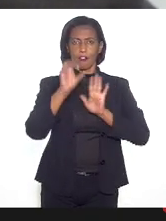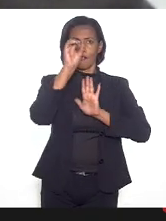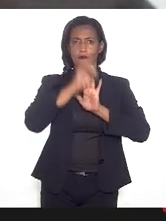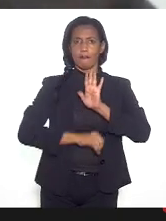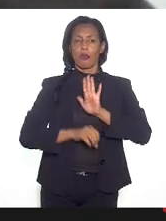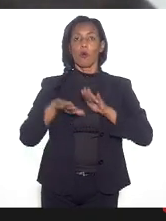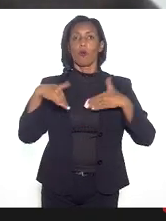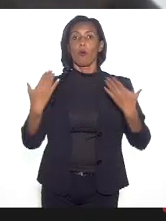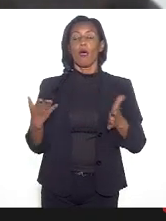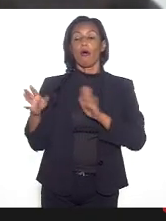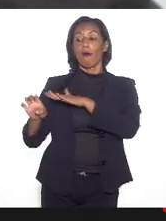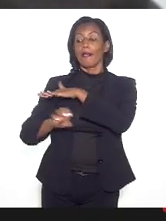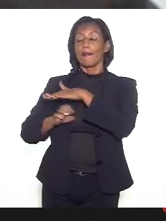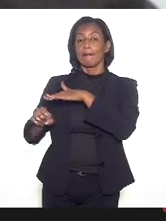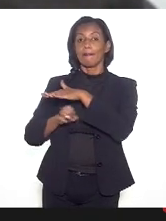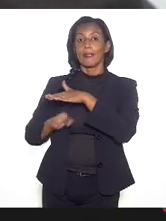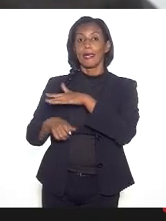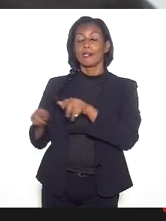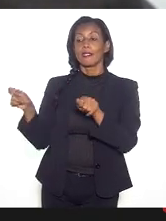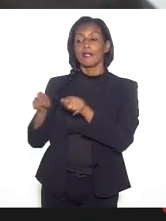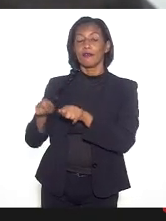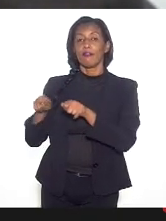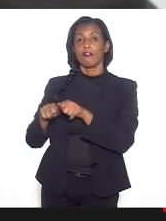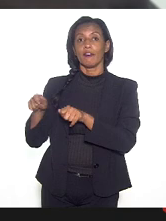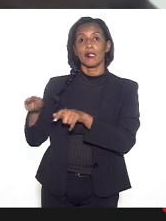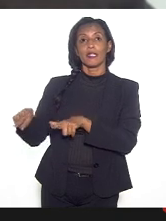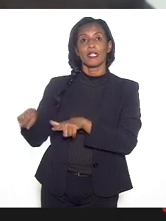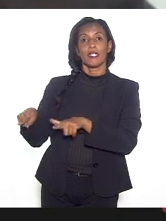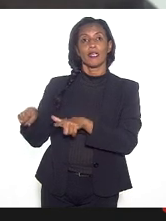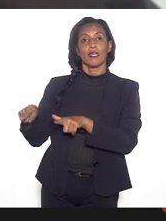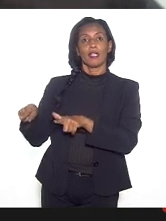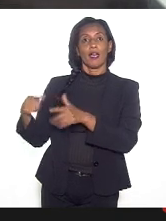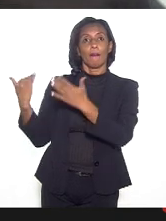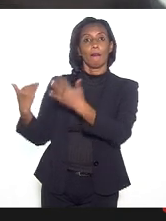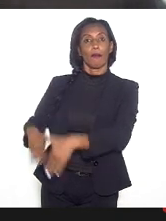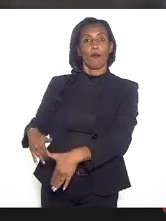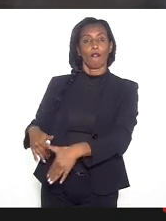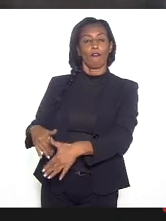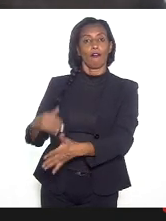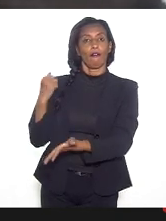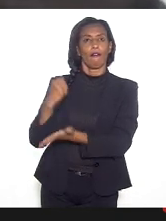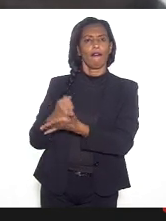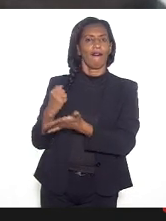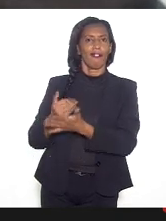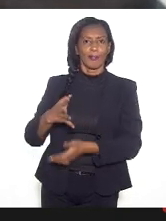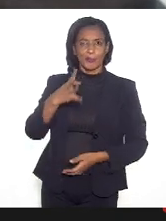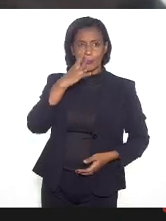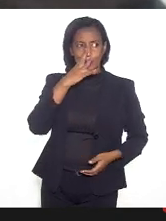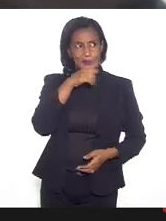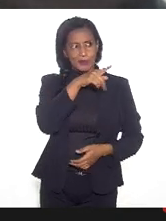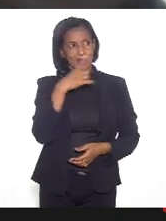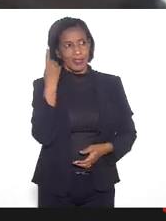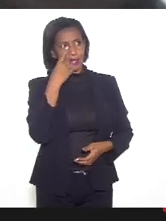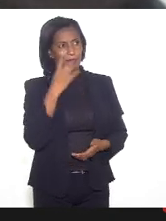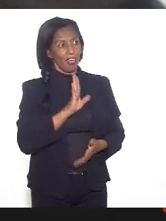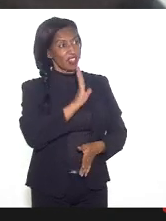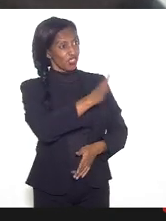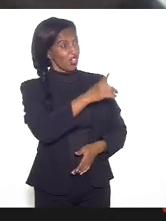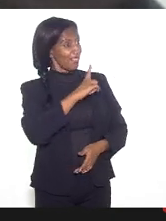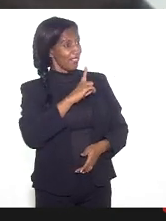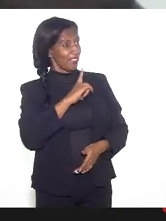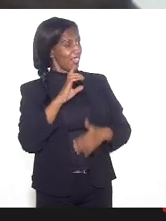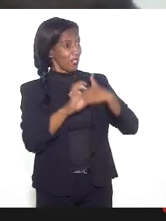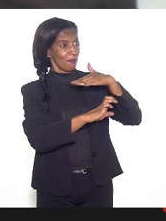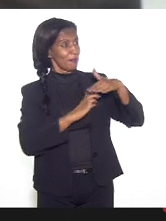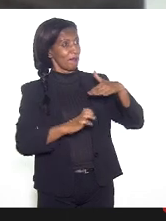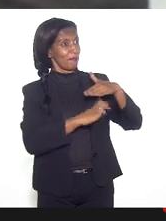a empresa contratada para a realização do certame? E aí, pasmem, deputada Marta Rocha, já há uma empresa,